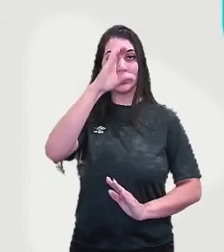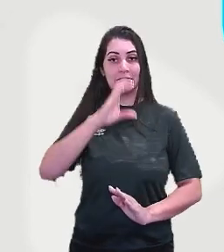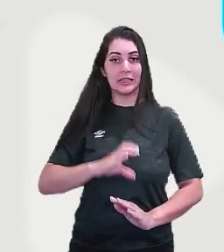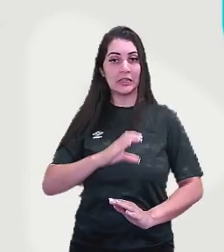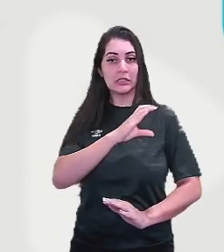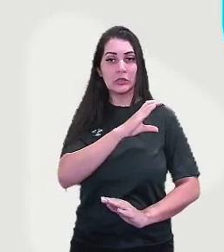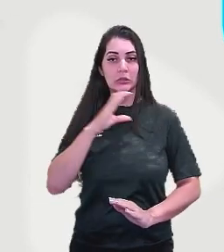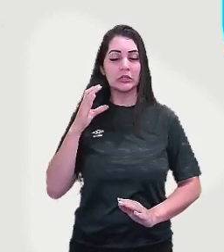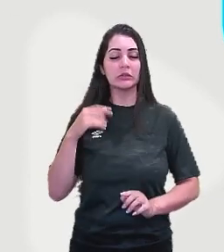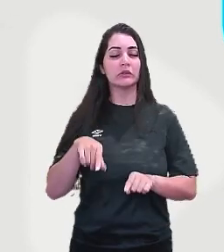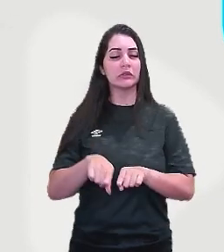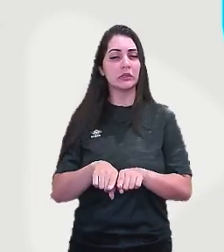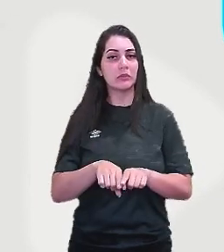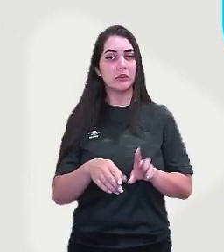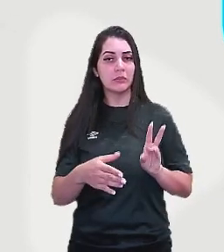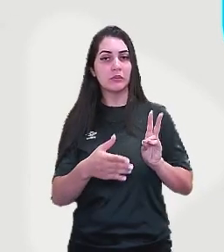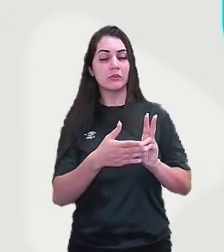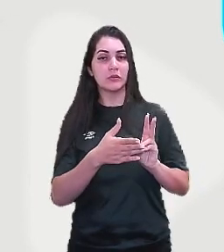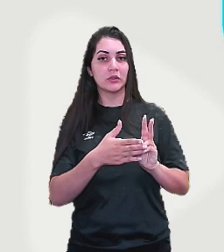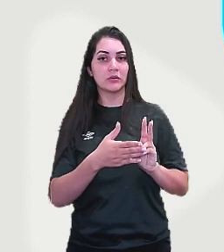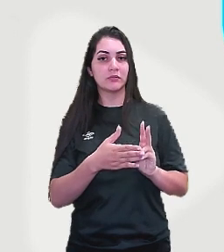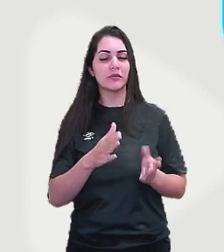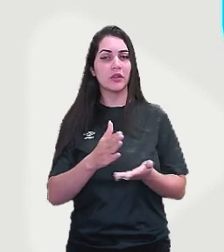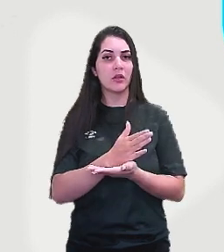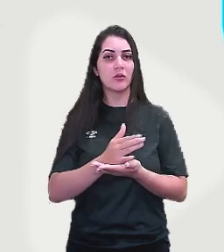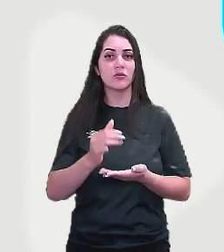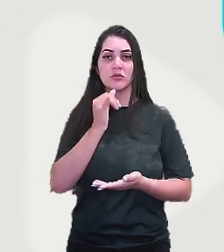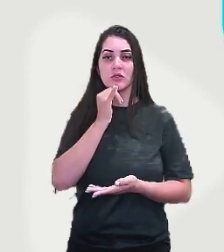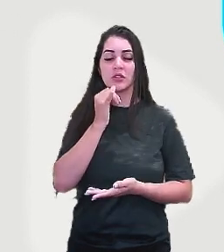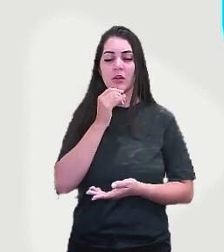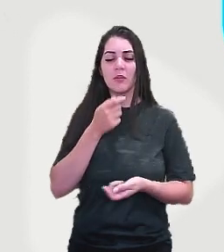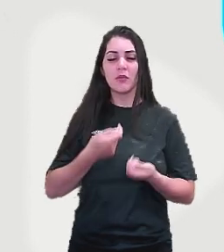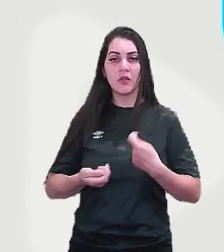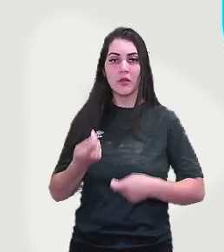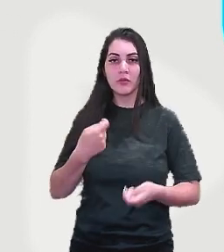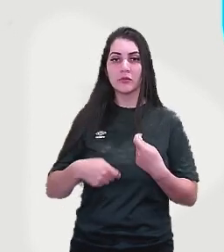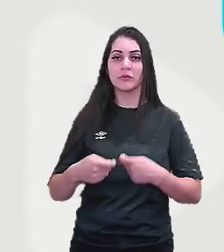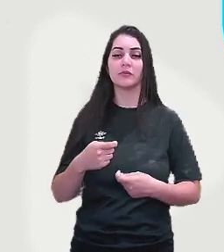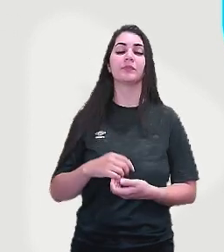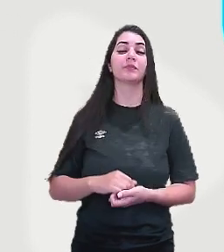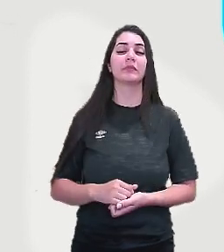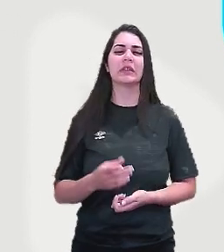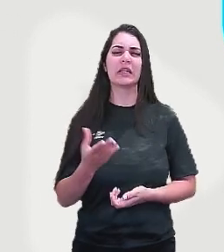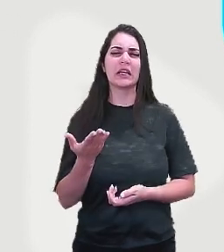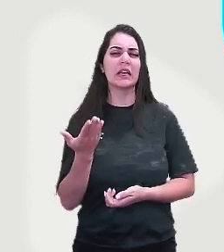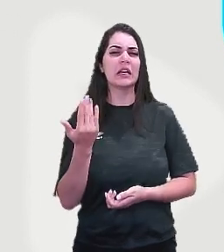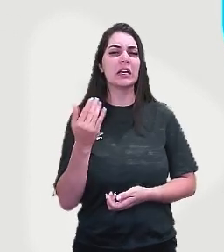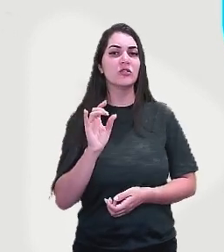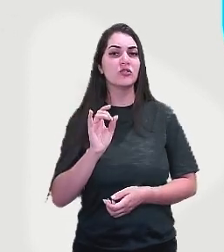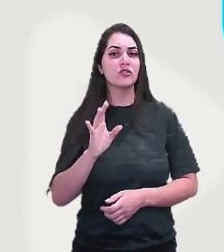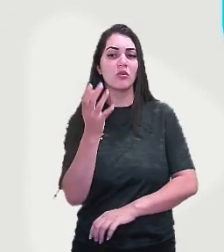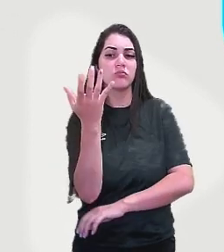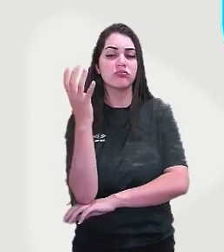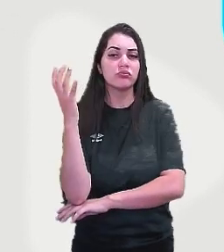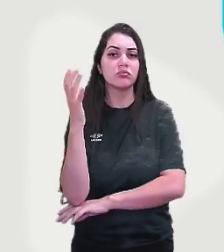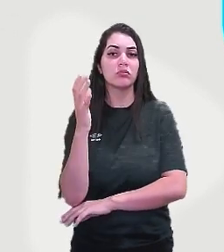índios. Um dos exemplos é a economia. Ao invés de plantar para subsistência,